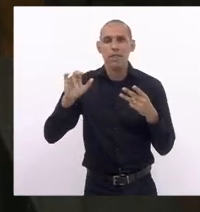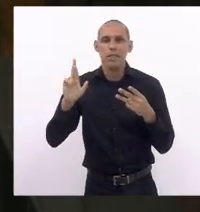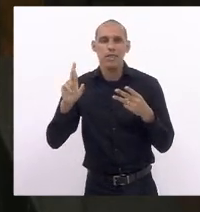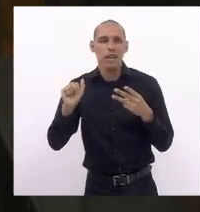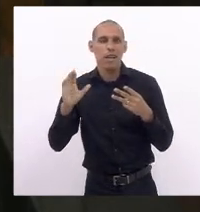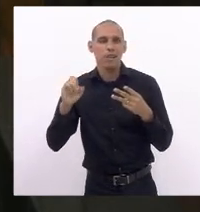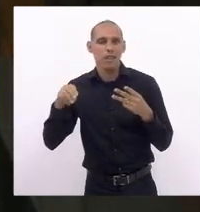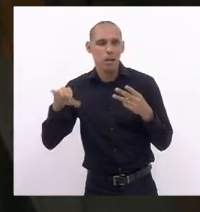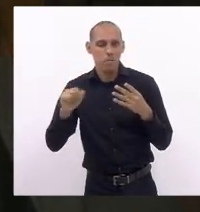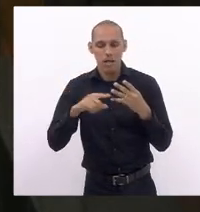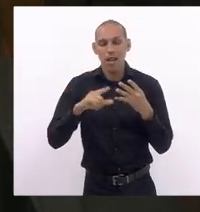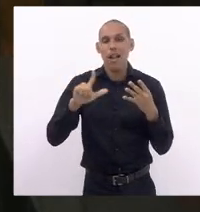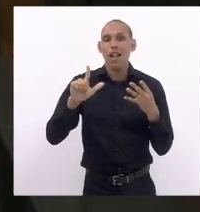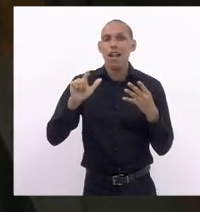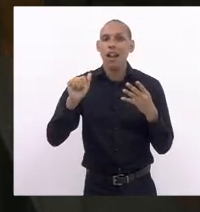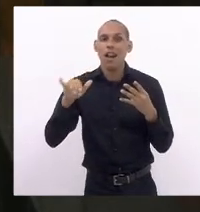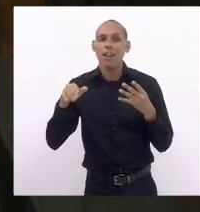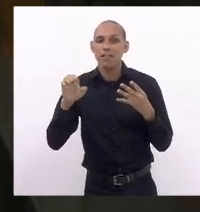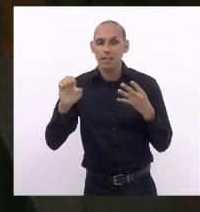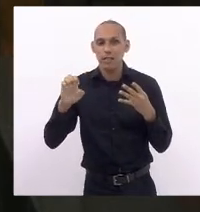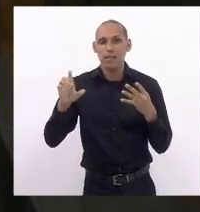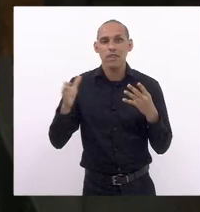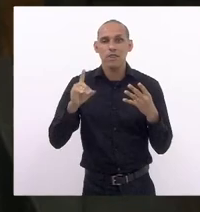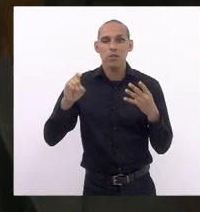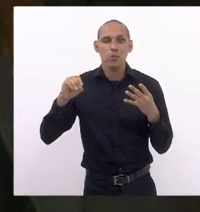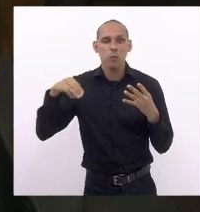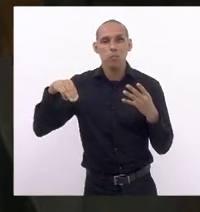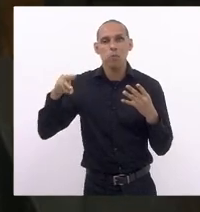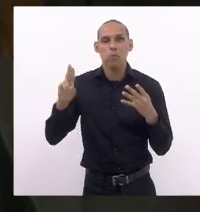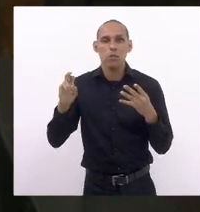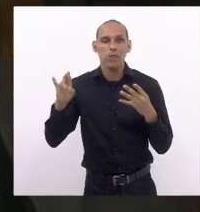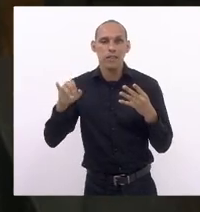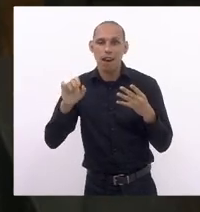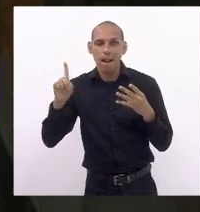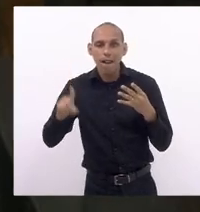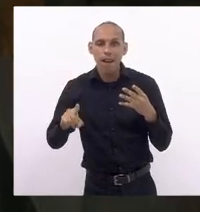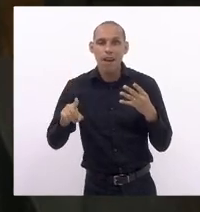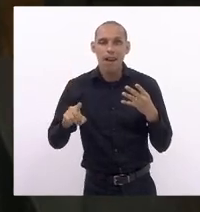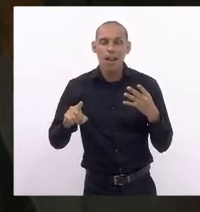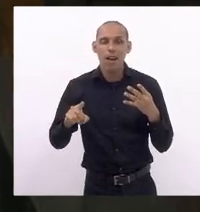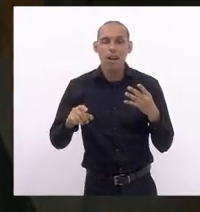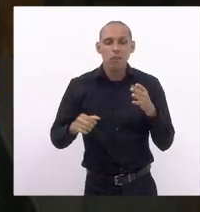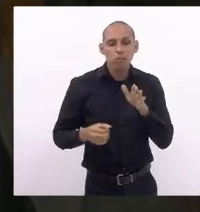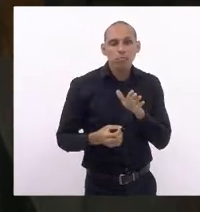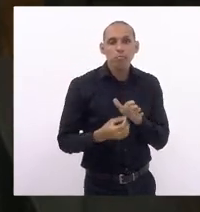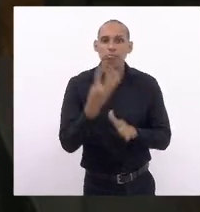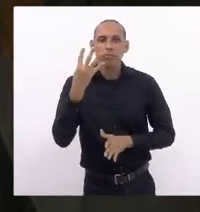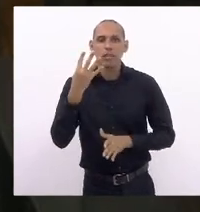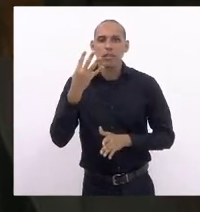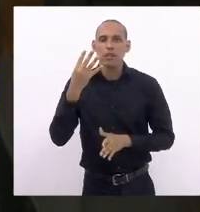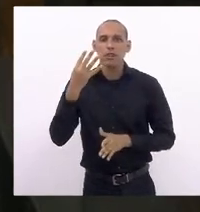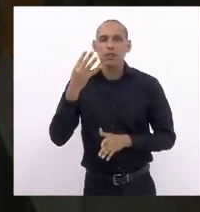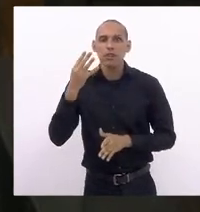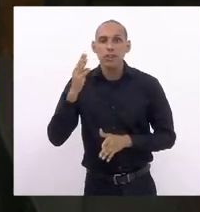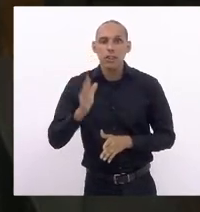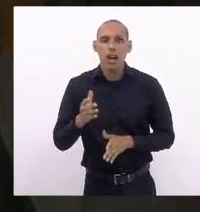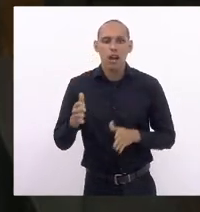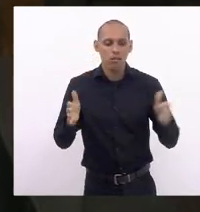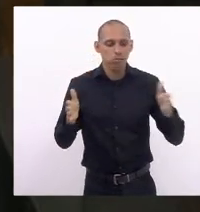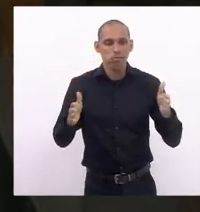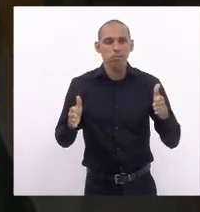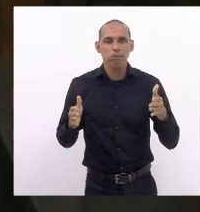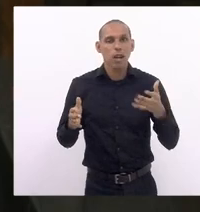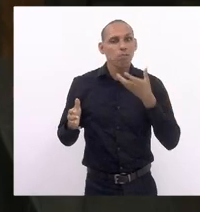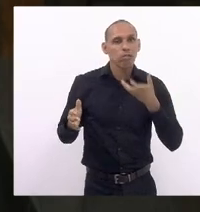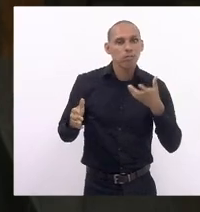Laje do Muriaé, que tiveram 4 incidentes como esse entre dezembro, Val, e dia 20 de